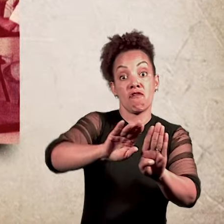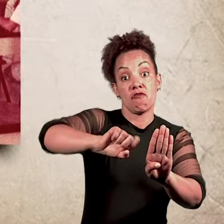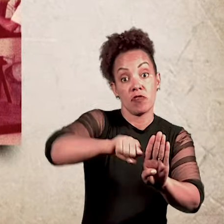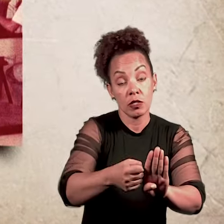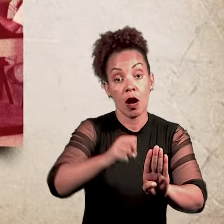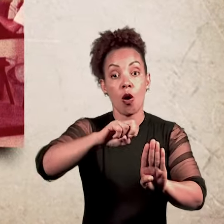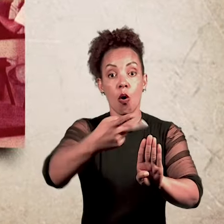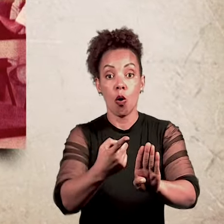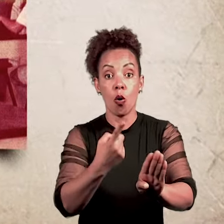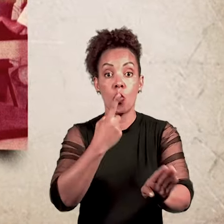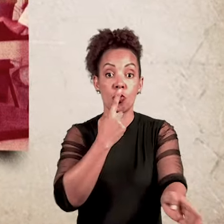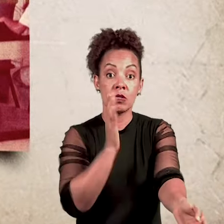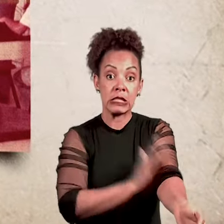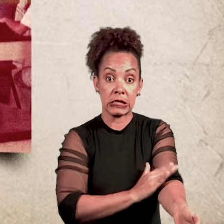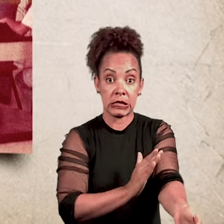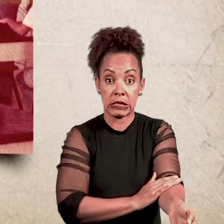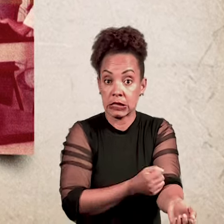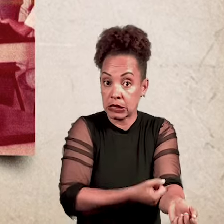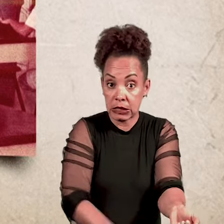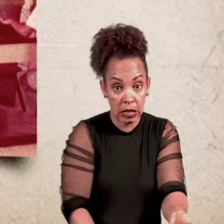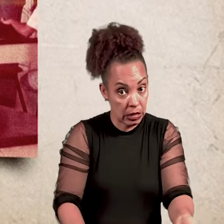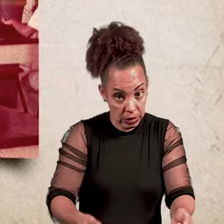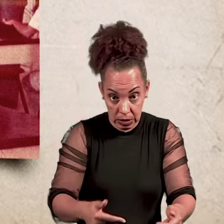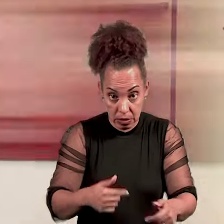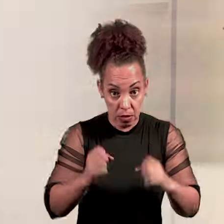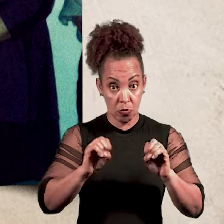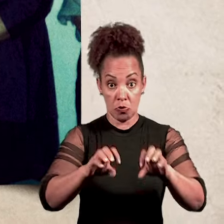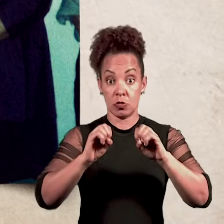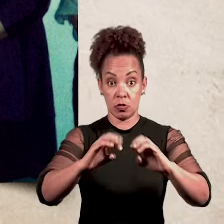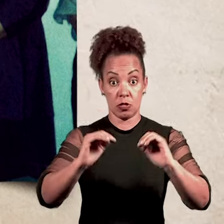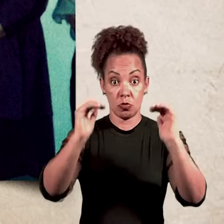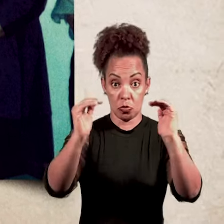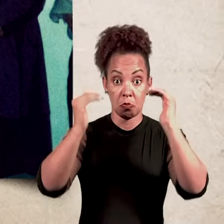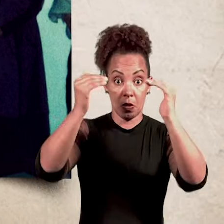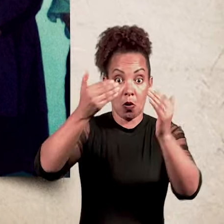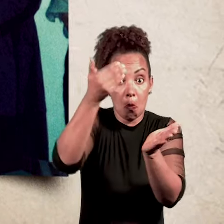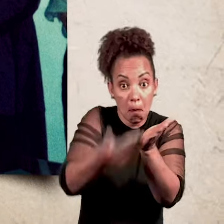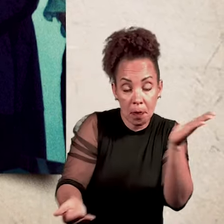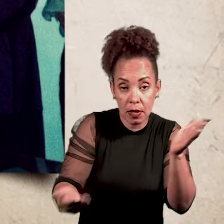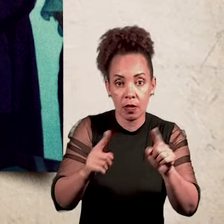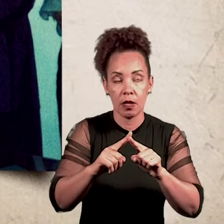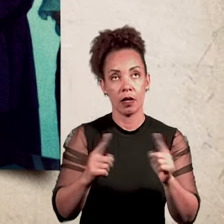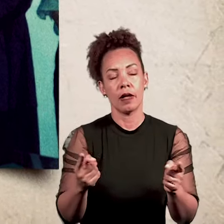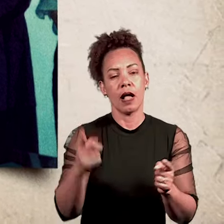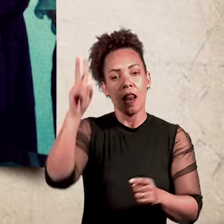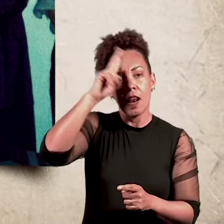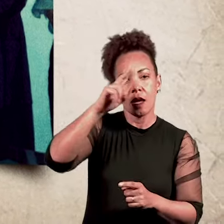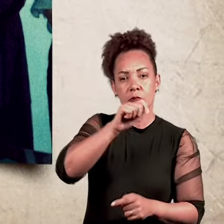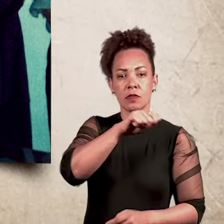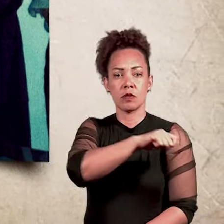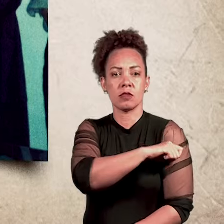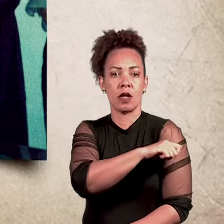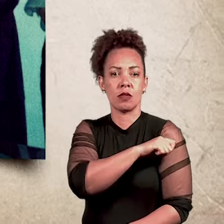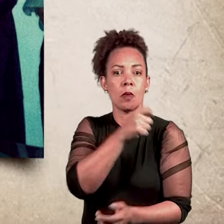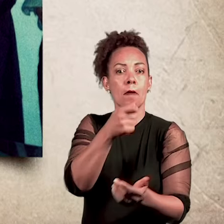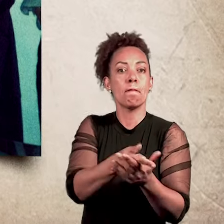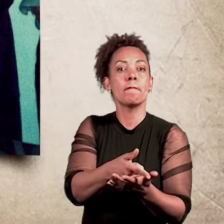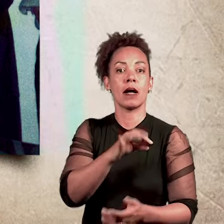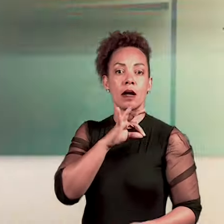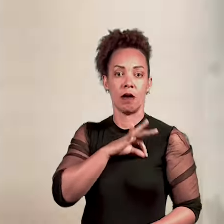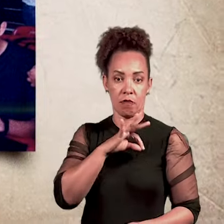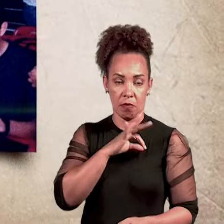superior não sofresse uma recuada. Os alunos pagavam a mensalidade, mas era uma mensalidade quase que simbólica, né? Só que